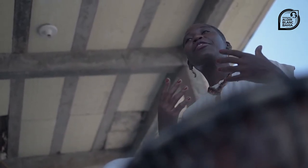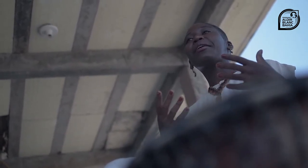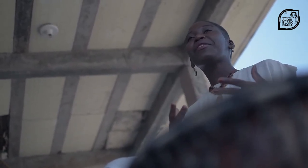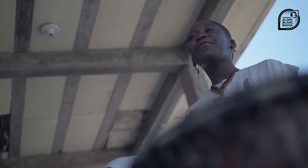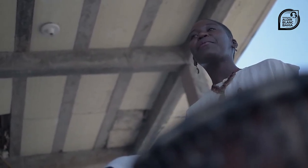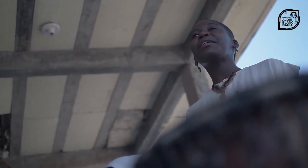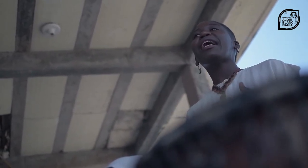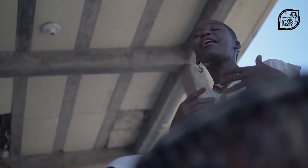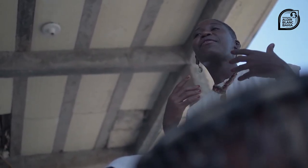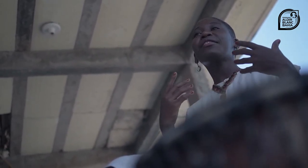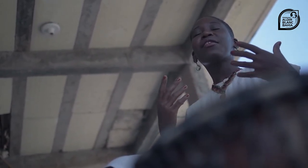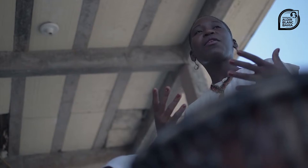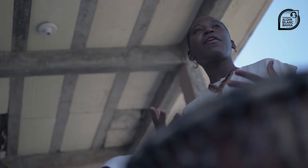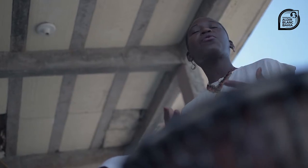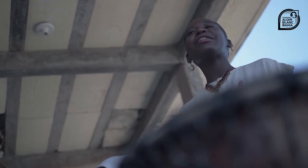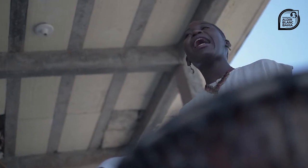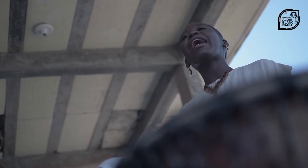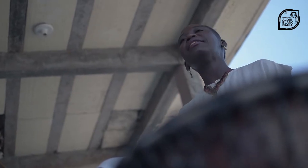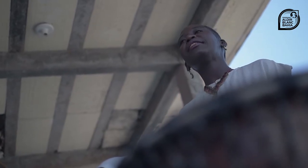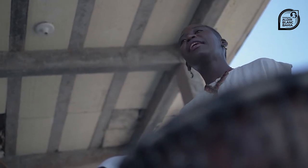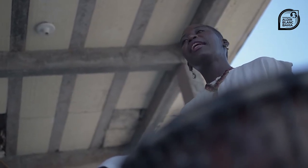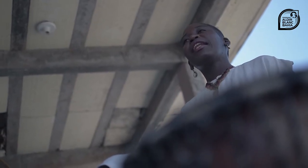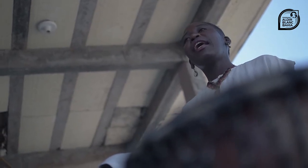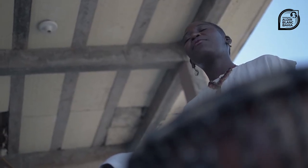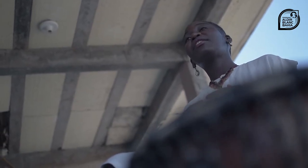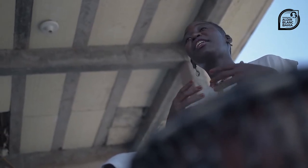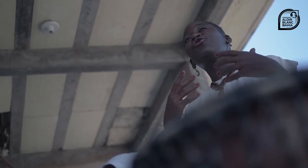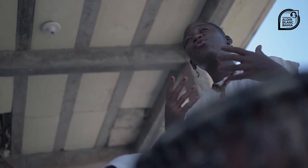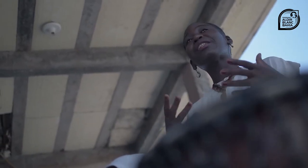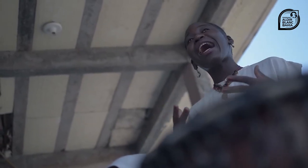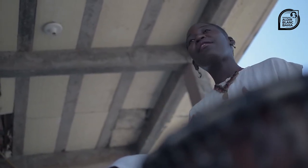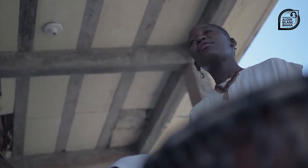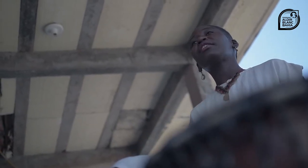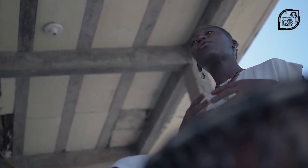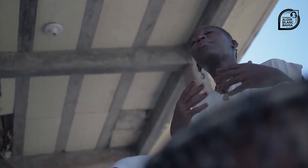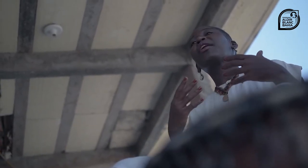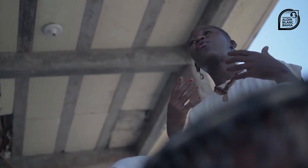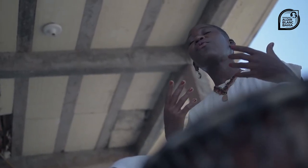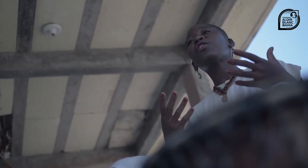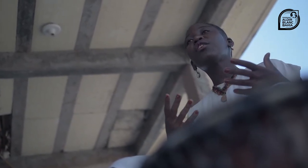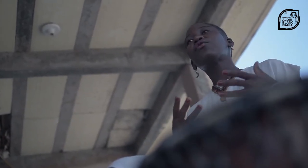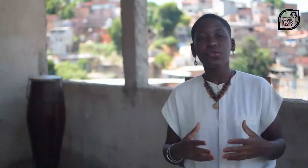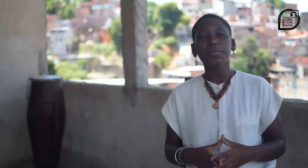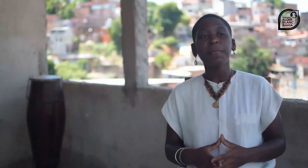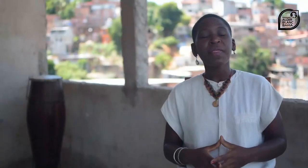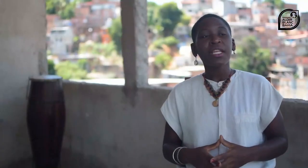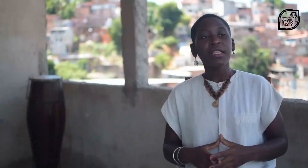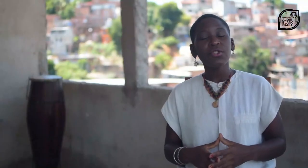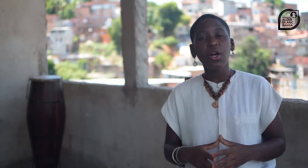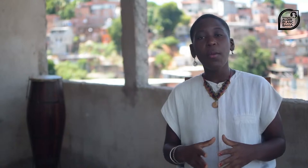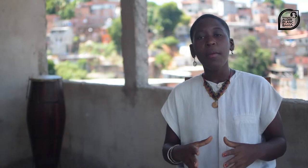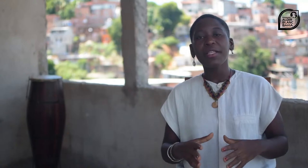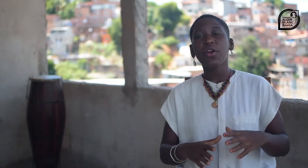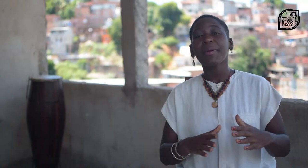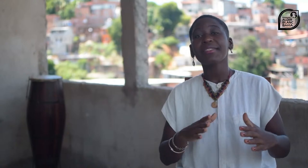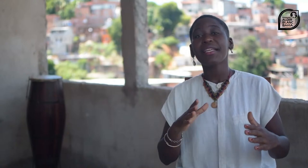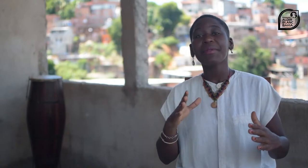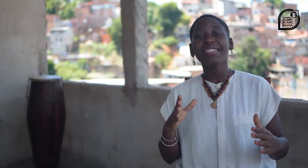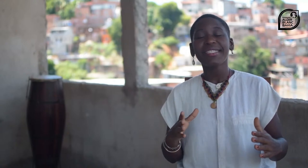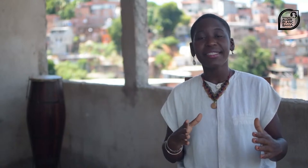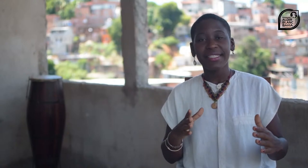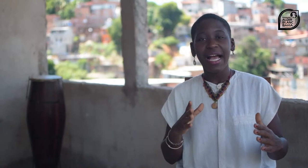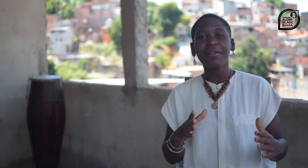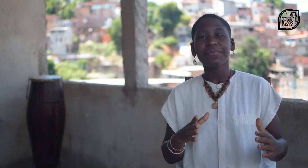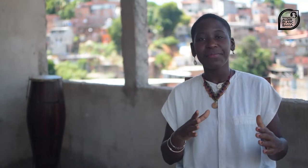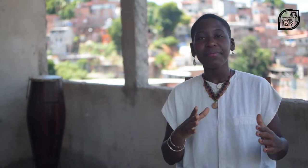né, na concepção familiar, é você ter uma faculdade, né, você estudar, você ter um emprego fixo. Então chegou um momento que eu precisei